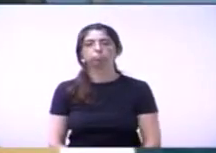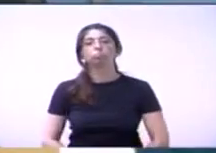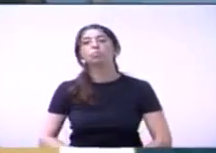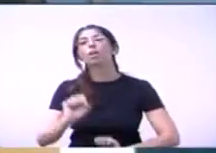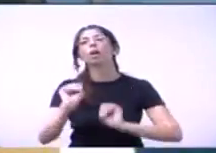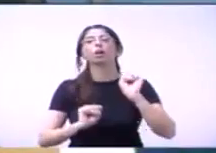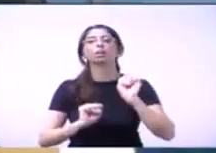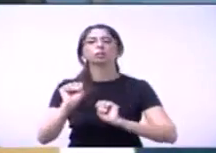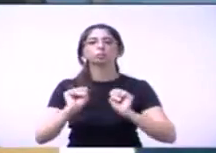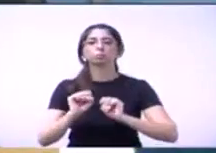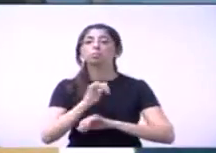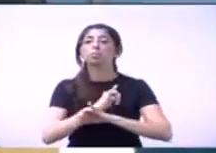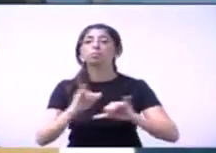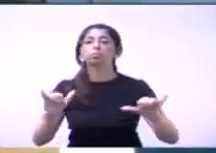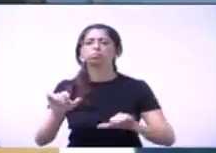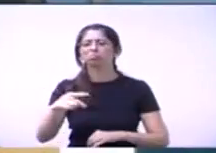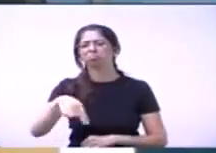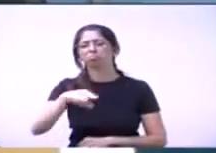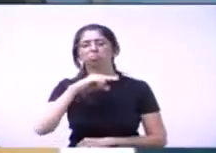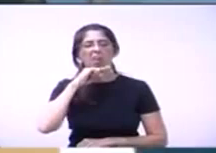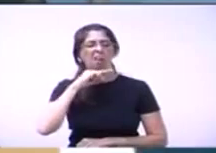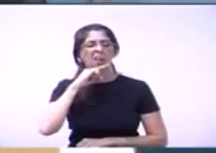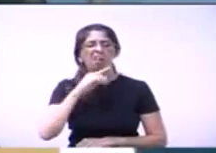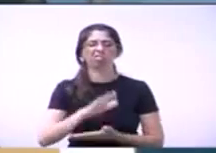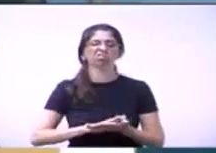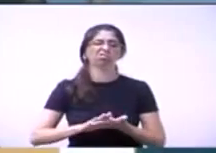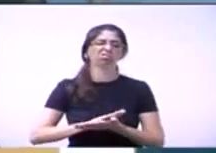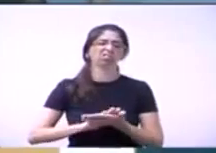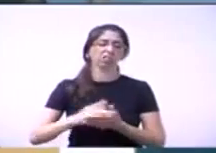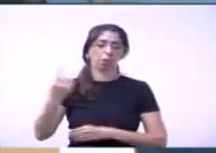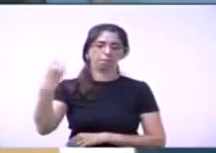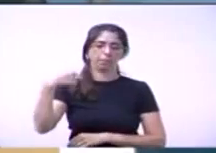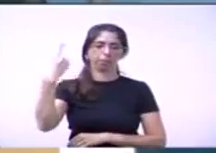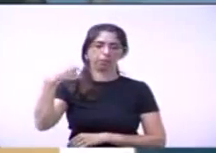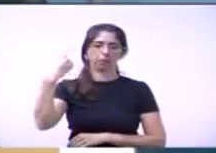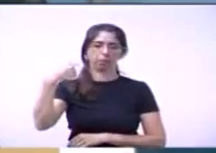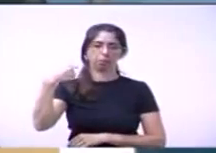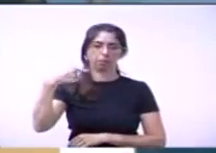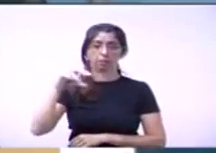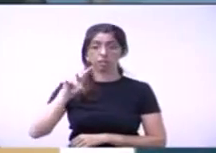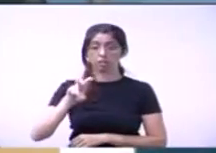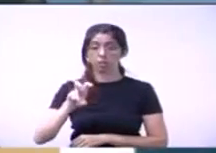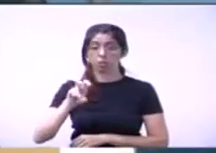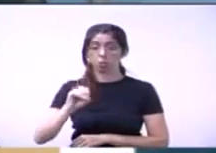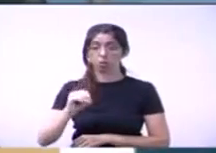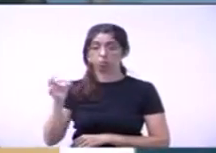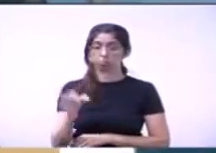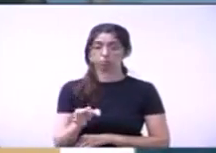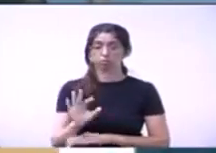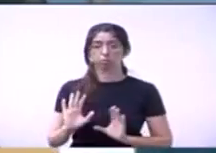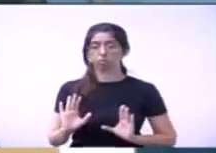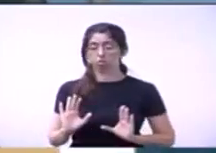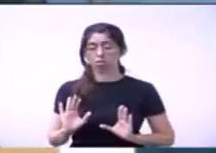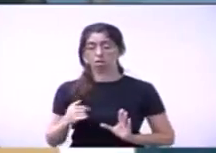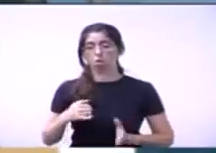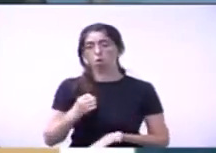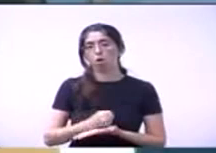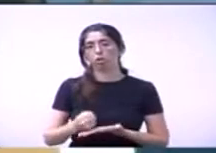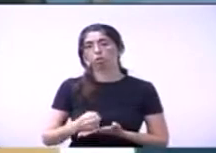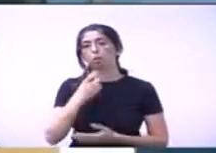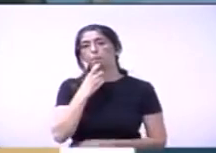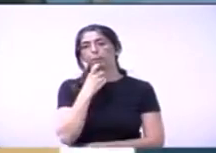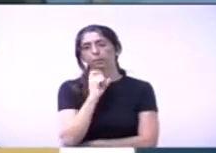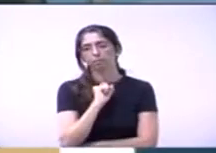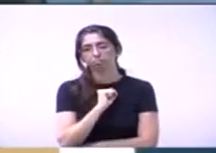empresa vai dizer, não adianta você vir aqui me obrigar a empregar 50%, porque meu registro não é em Paulínia, meu registro é